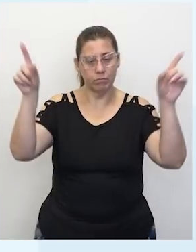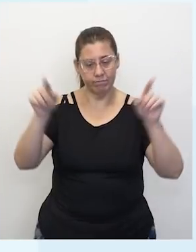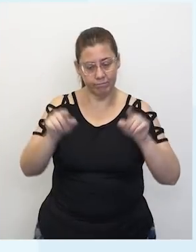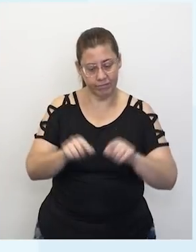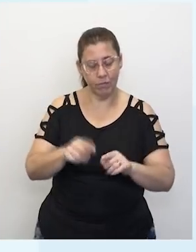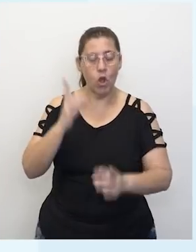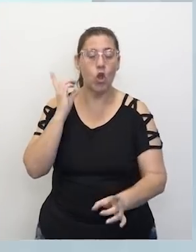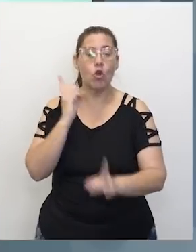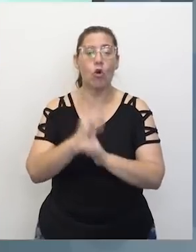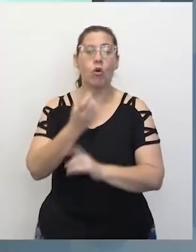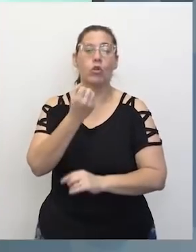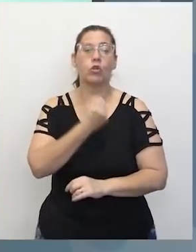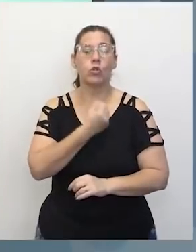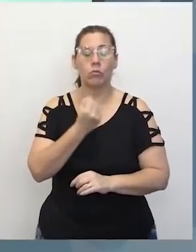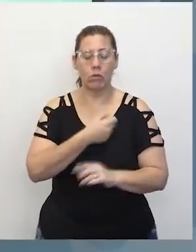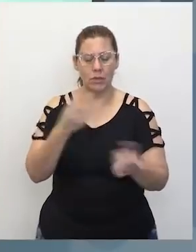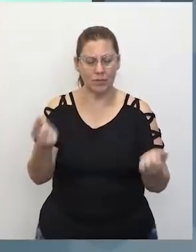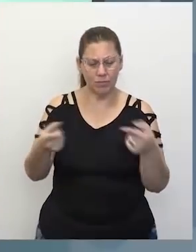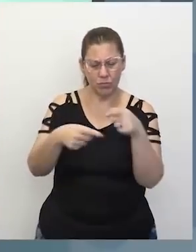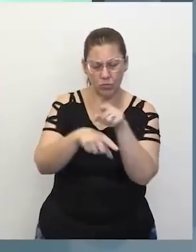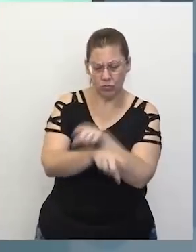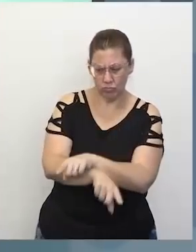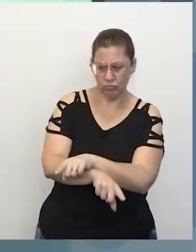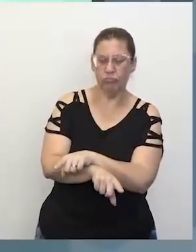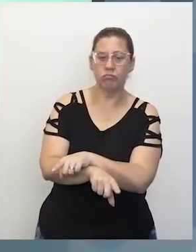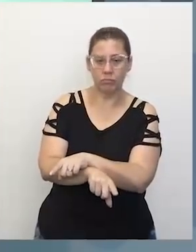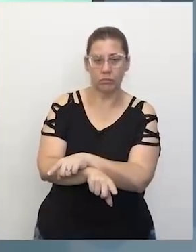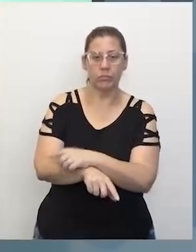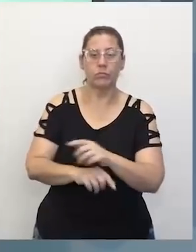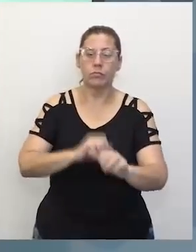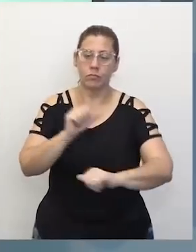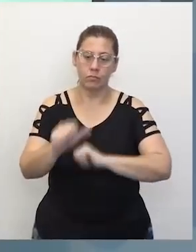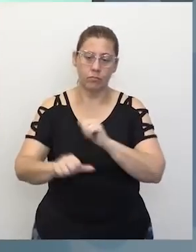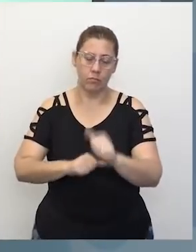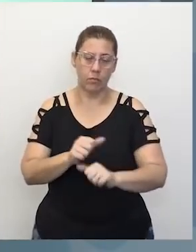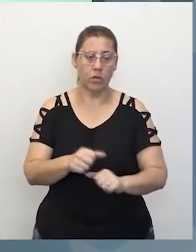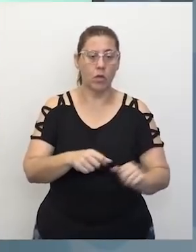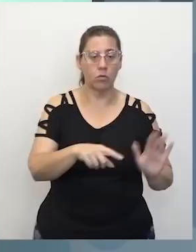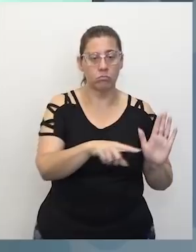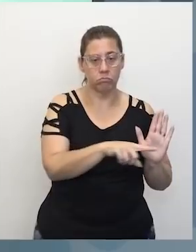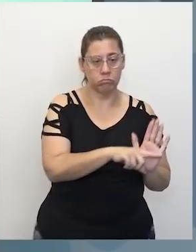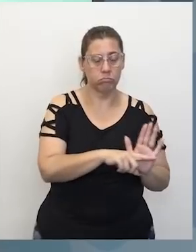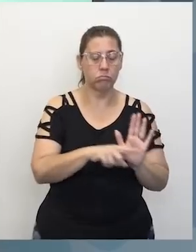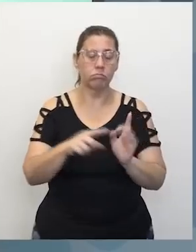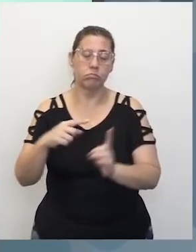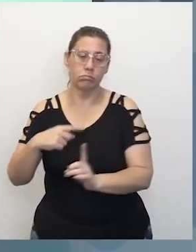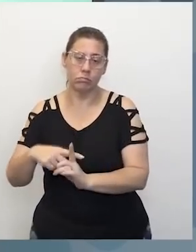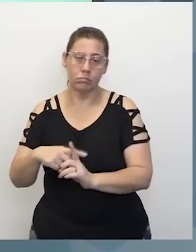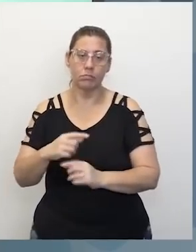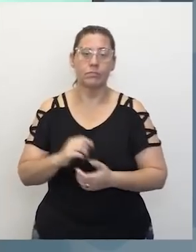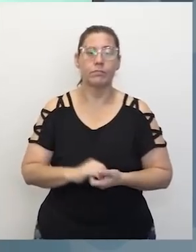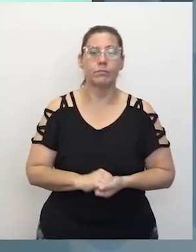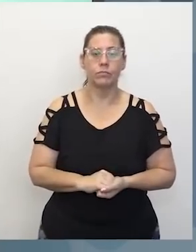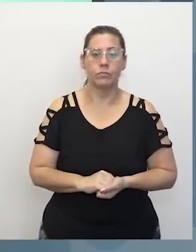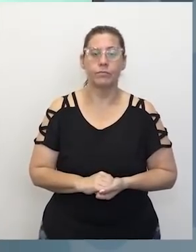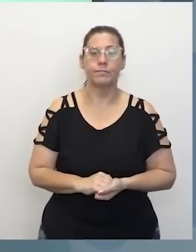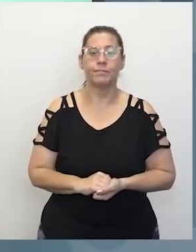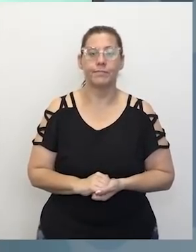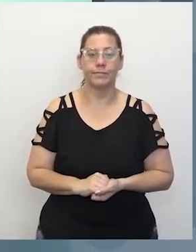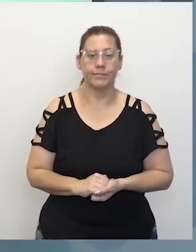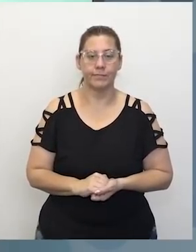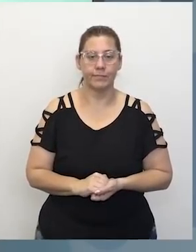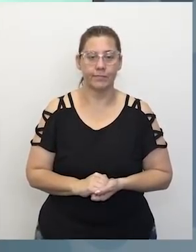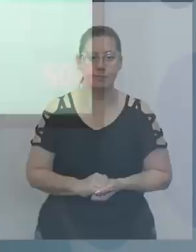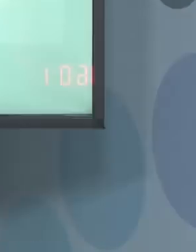quem é esse número, trocando de lado aí, né? E invertendo os sinais para fazer as operações algébricas e as numéricas. Já volto.